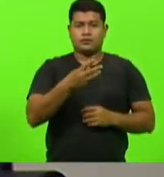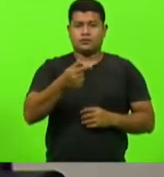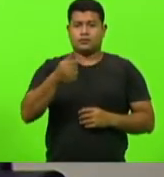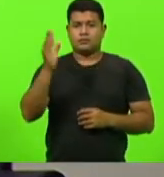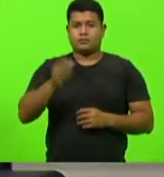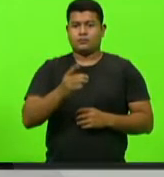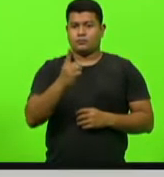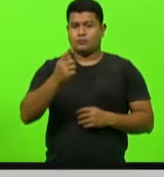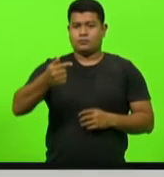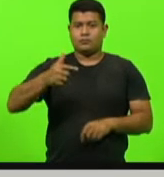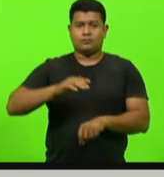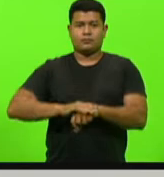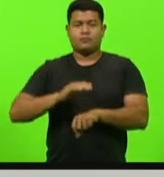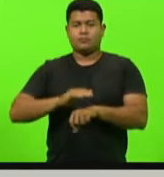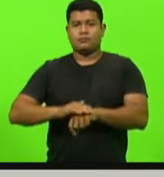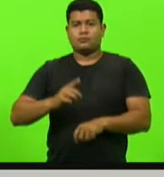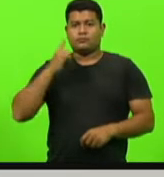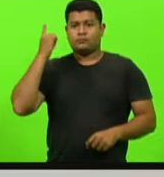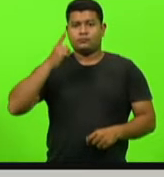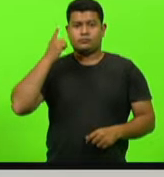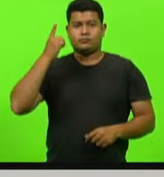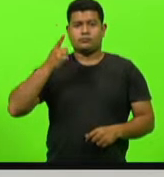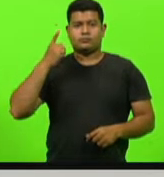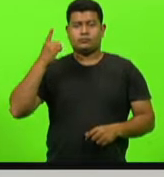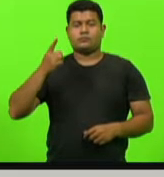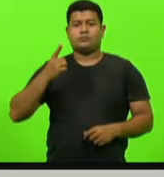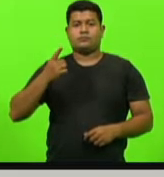037/17, de autoria do deputado Mauro de Nadal,